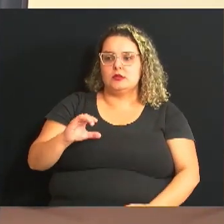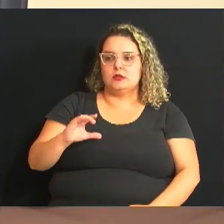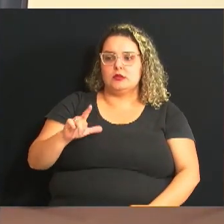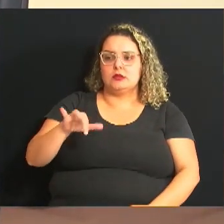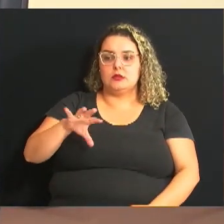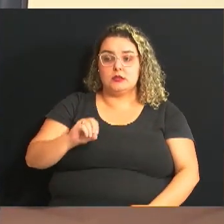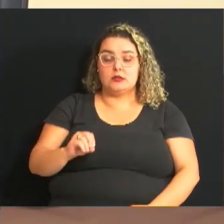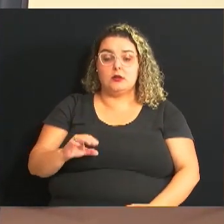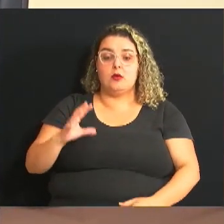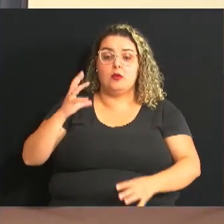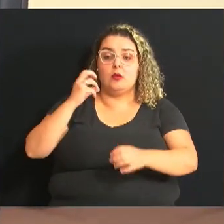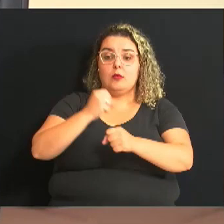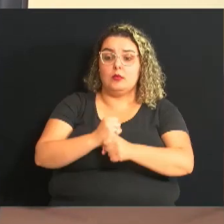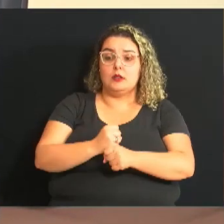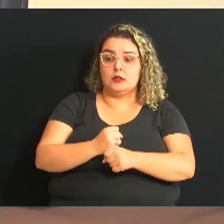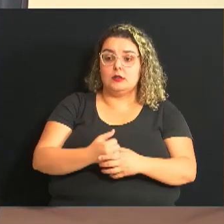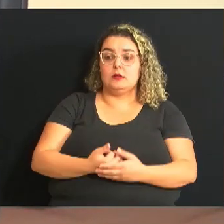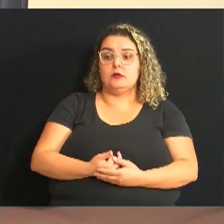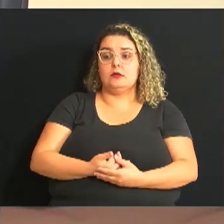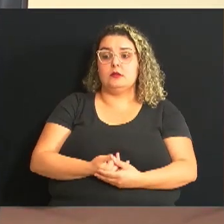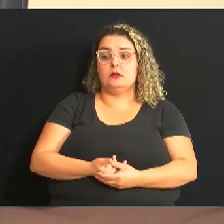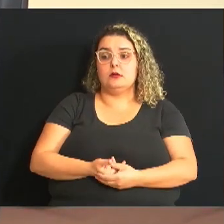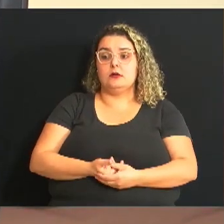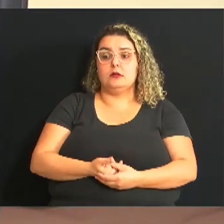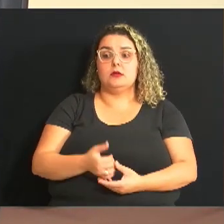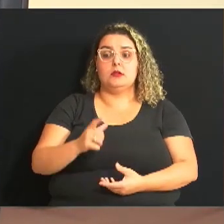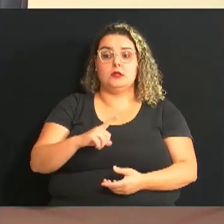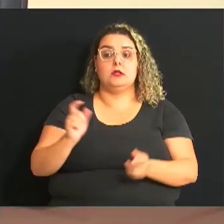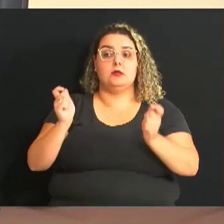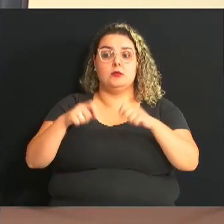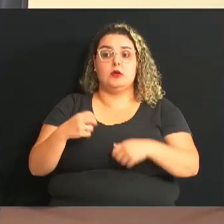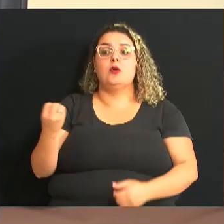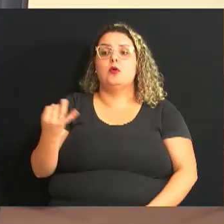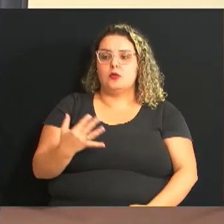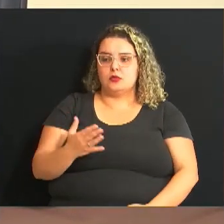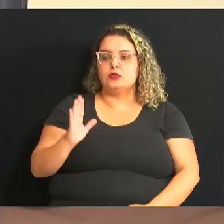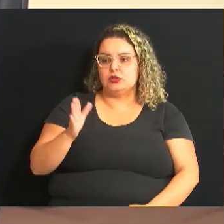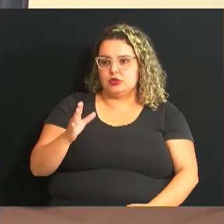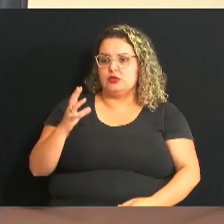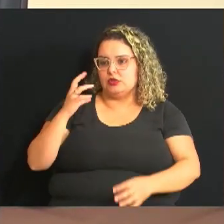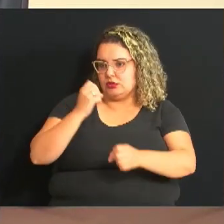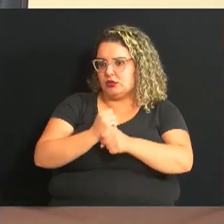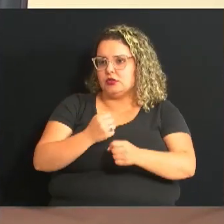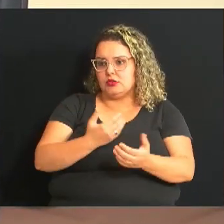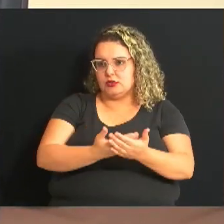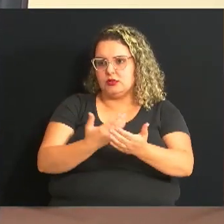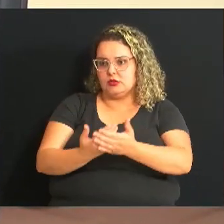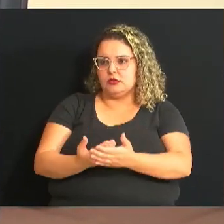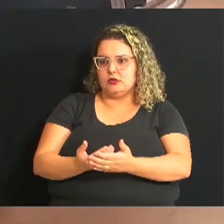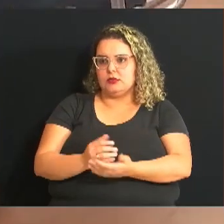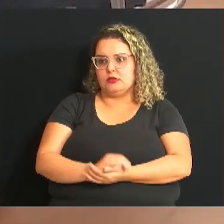Campinas e que teria o potencial para receber quanto? Já chegou a fazer algum estudo nesse sentido? Conta para a gente,